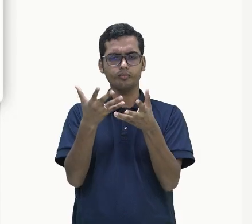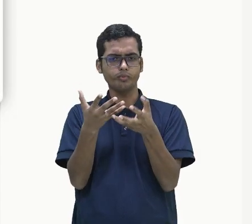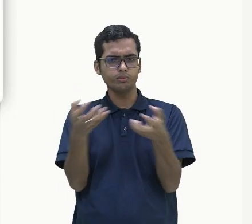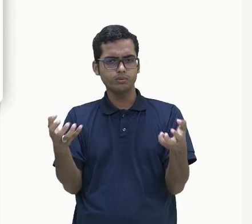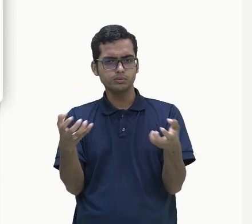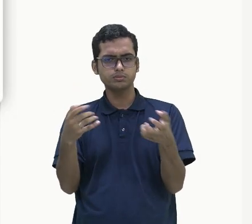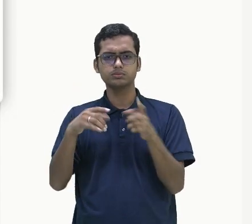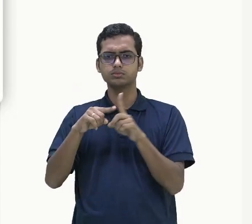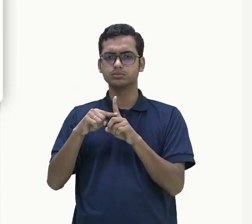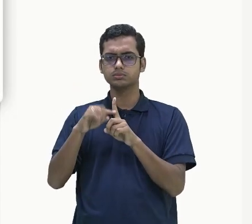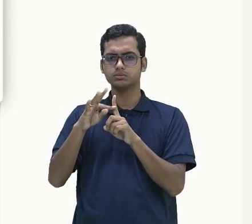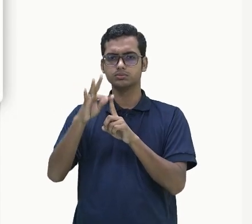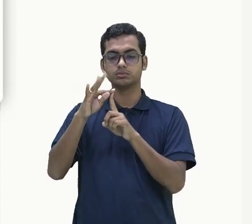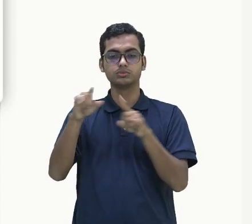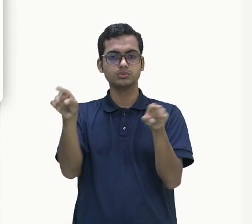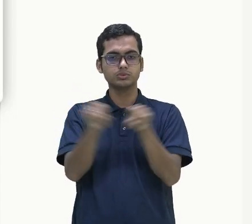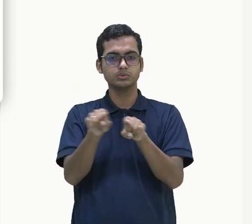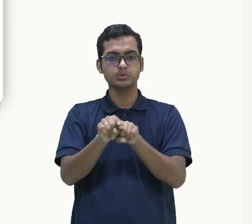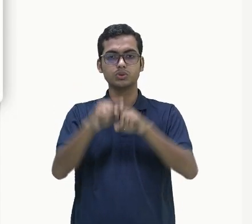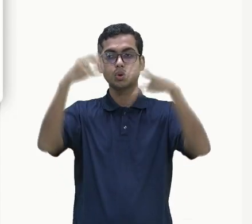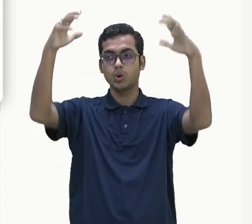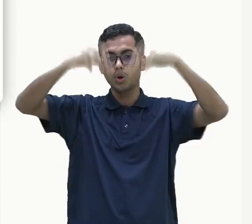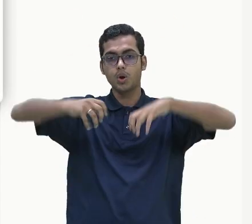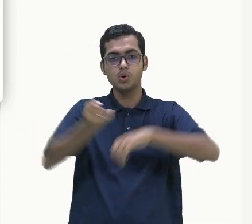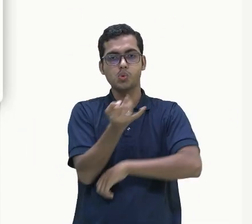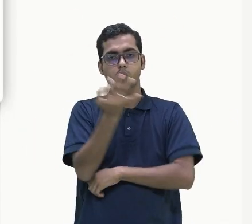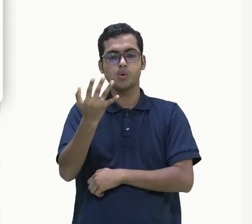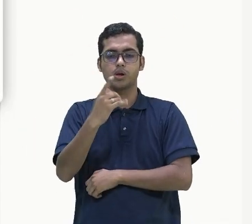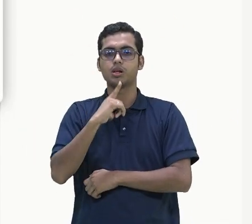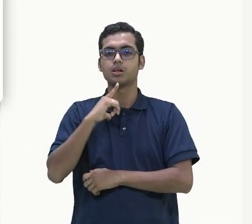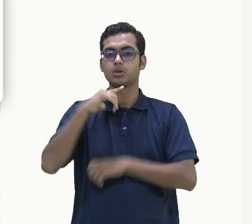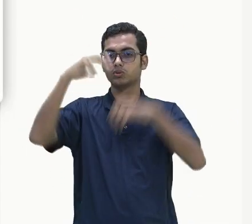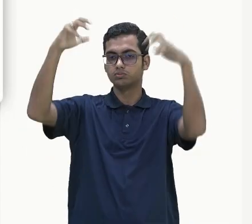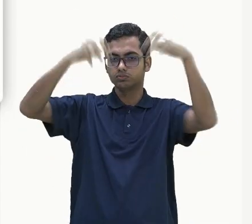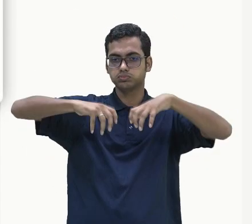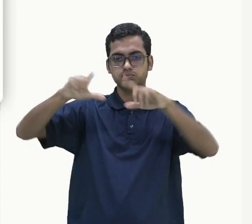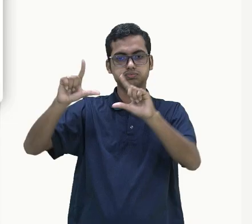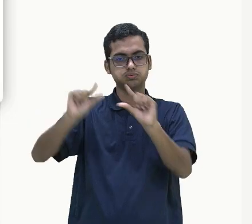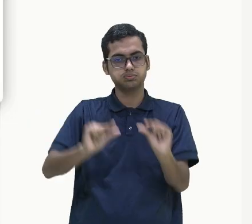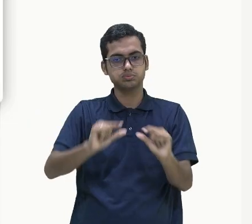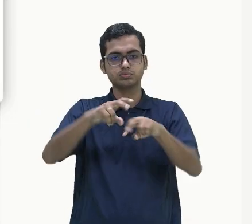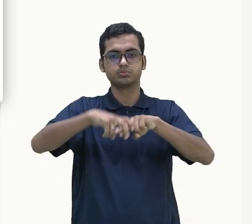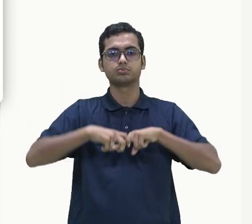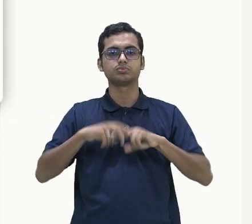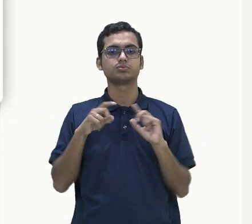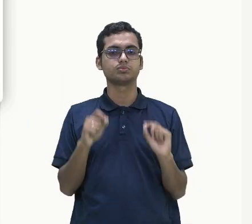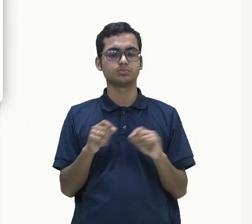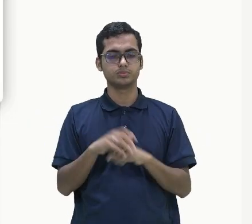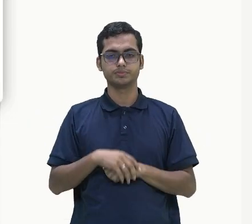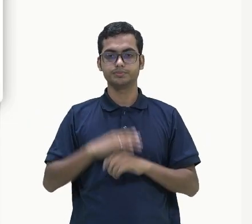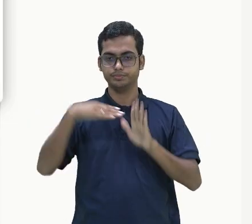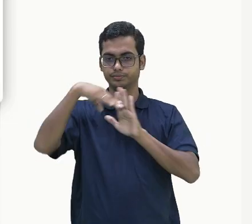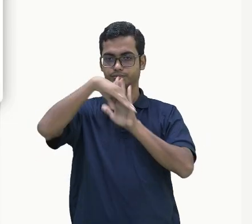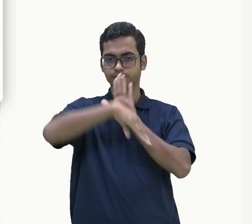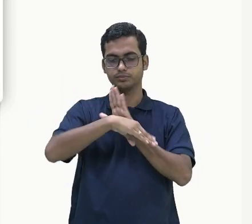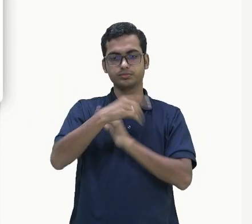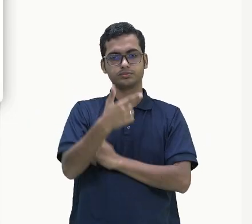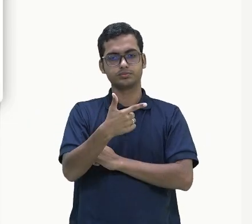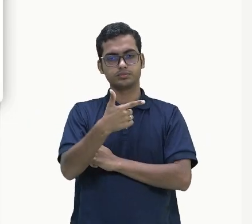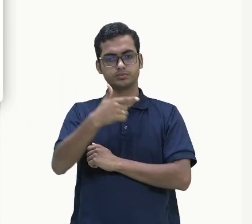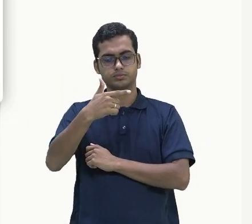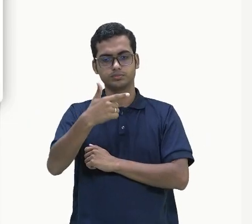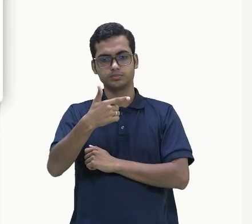e diminuindo a pluviosidade. Por quê? Porque há uma diminuição de